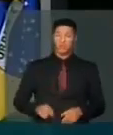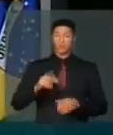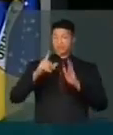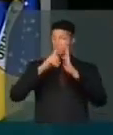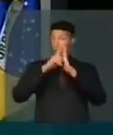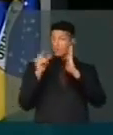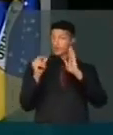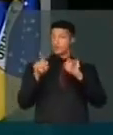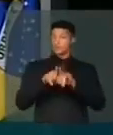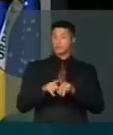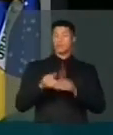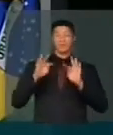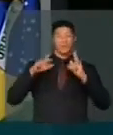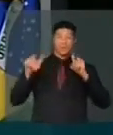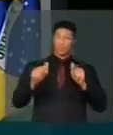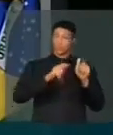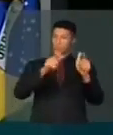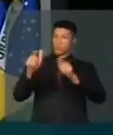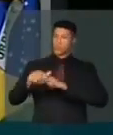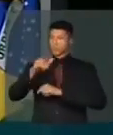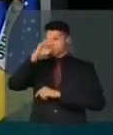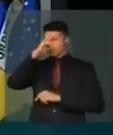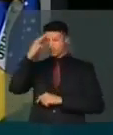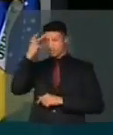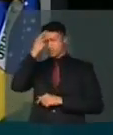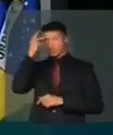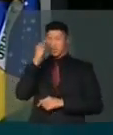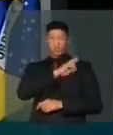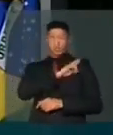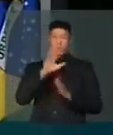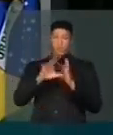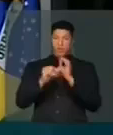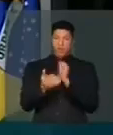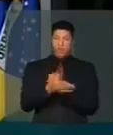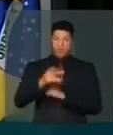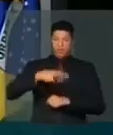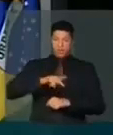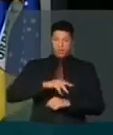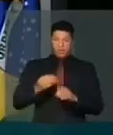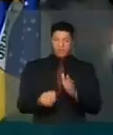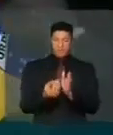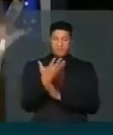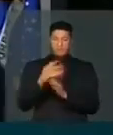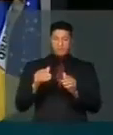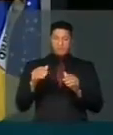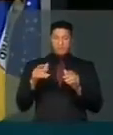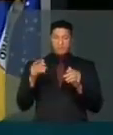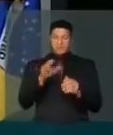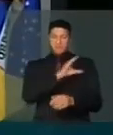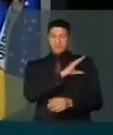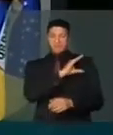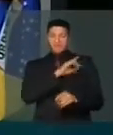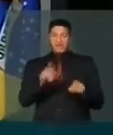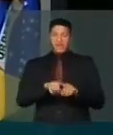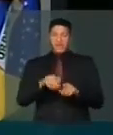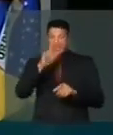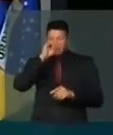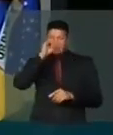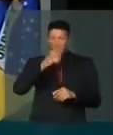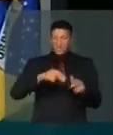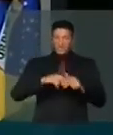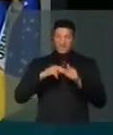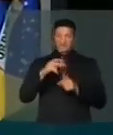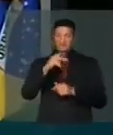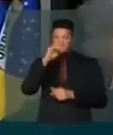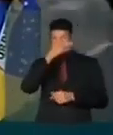Palácio do Planalto e em todos aqueles que são responsáveis pela corrupção do país, produzida, coordenada e comandada